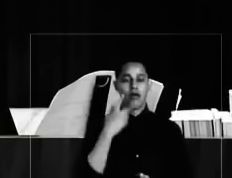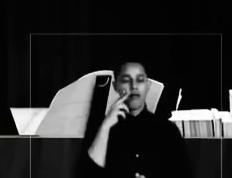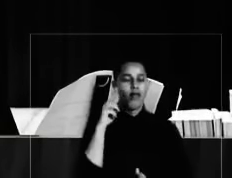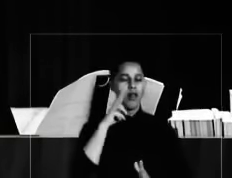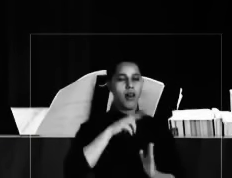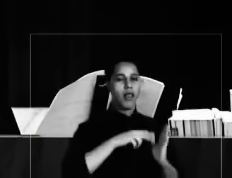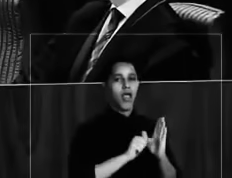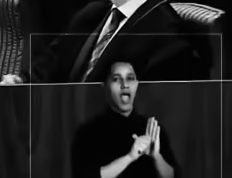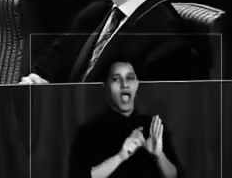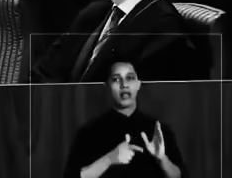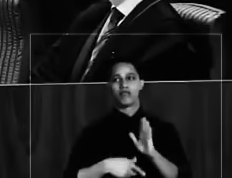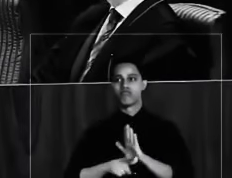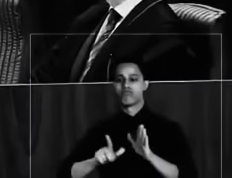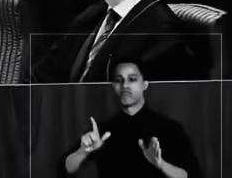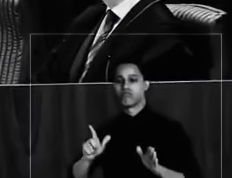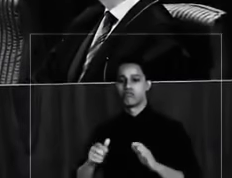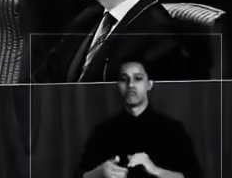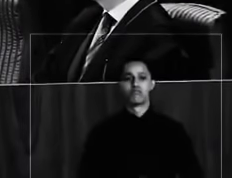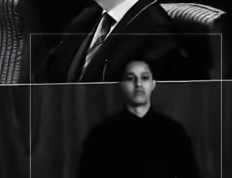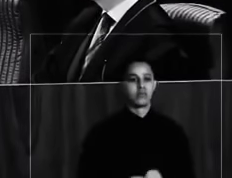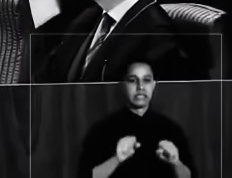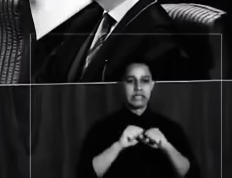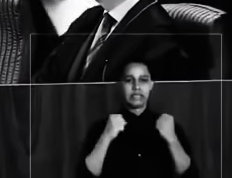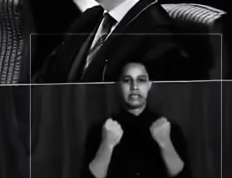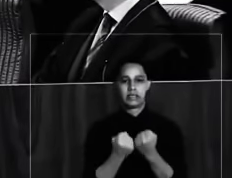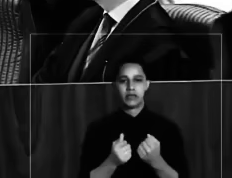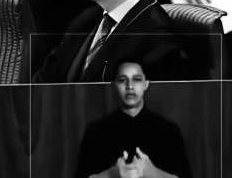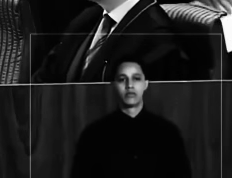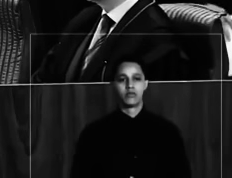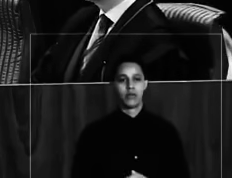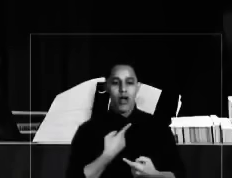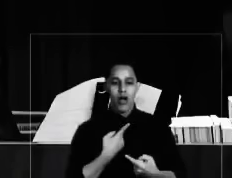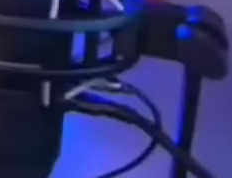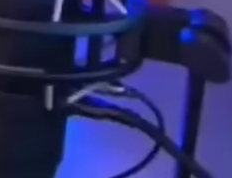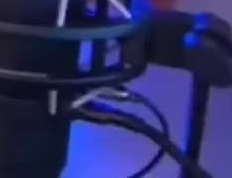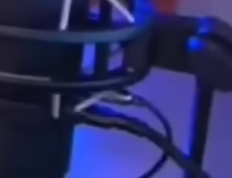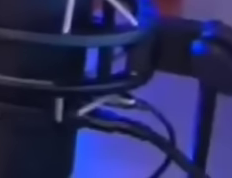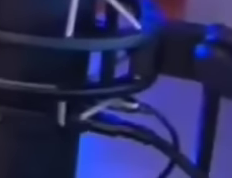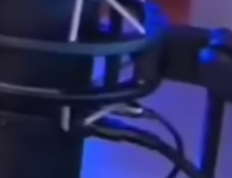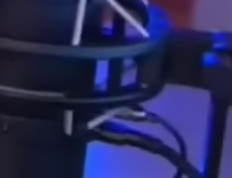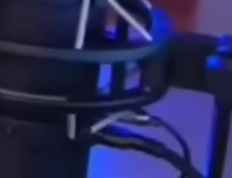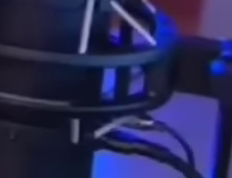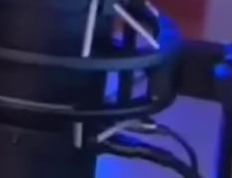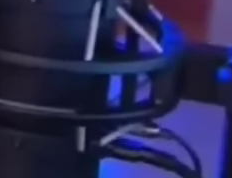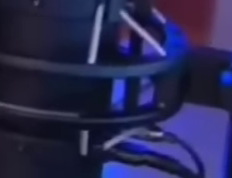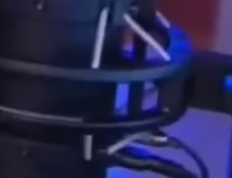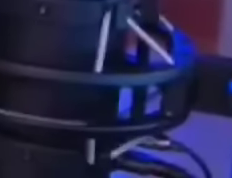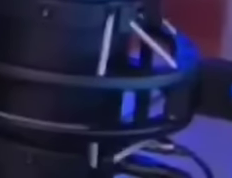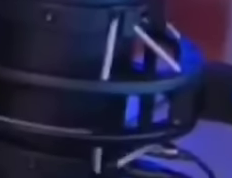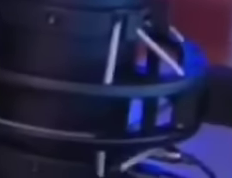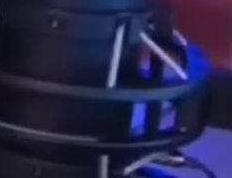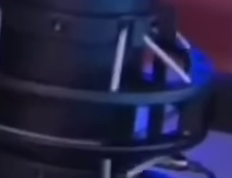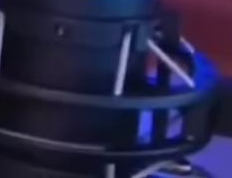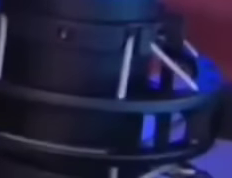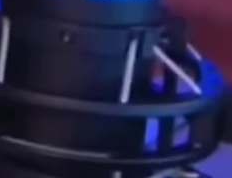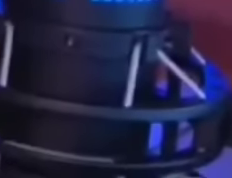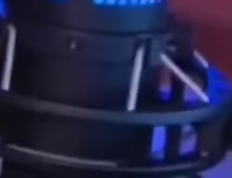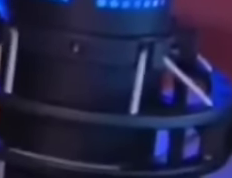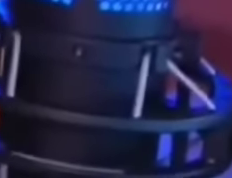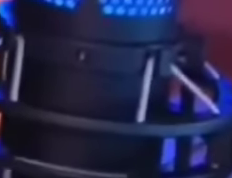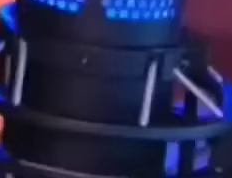ajuda, né? Me ajuda não só financeiramente, mas intelectualmente também. Opa, desculpe interromper o seu vídeo, mas desde 2022